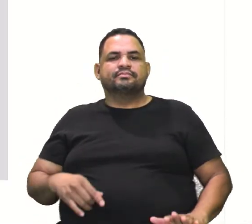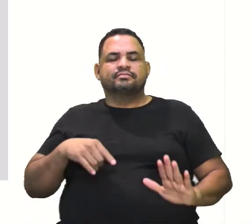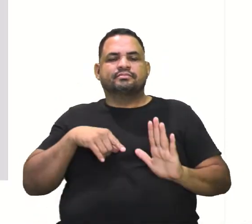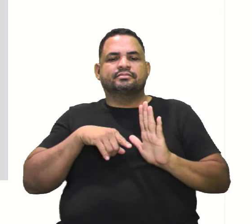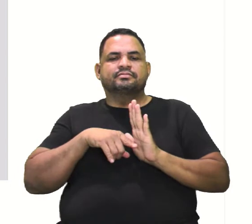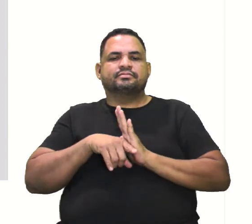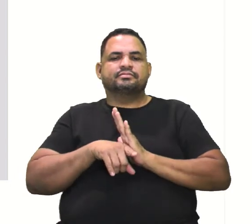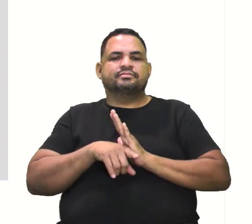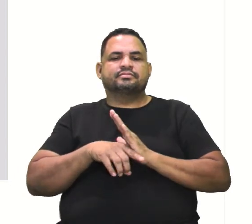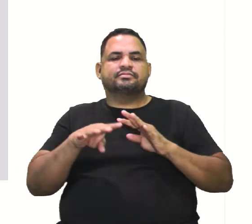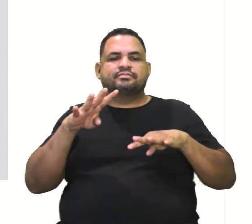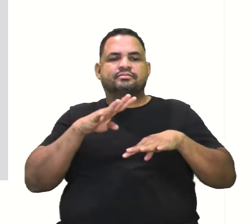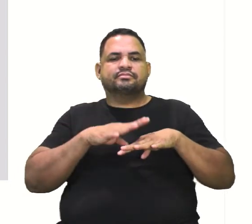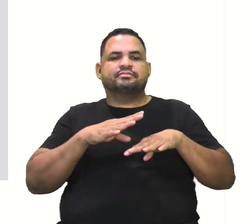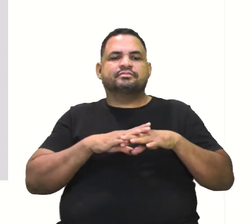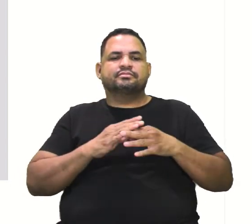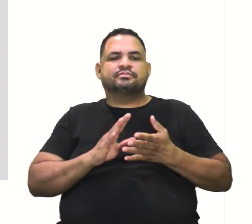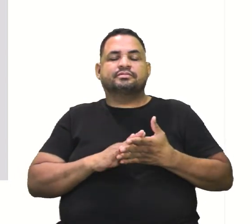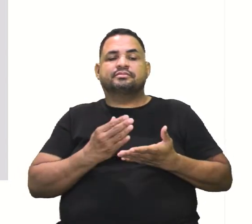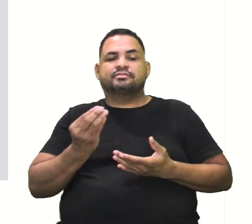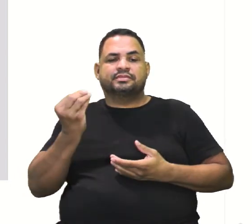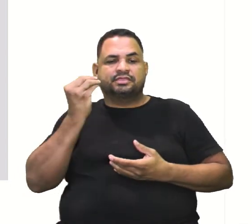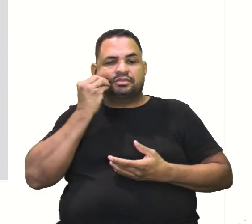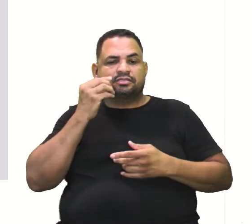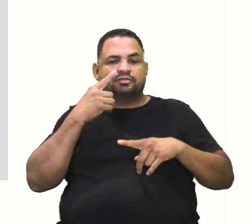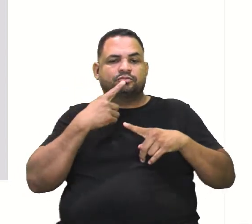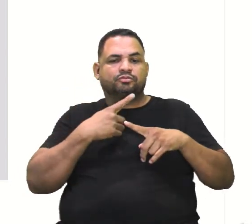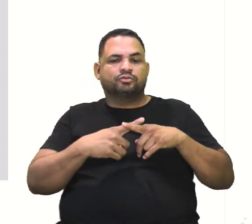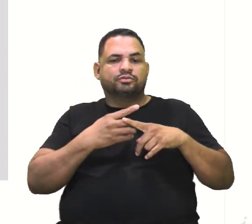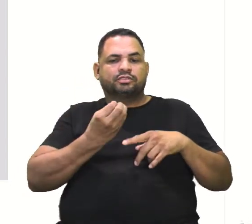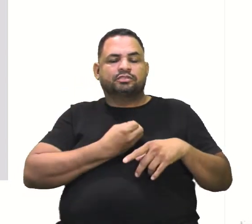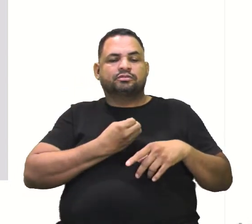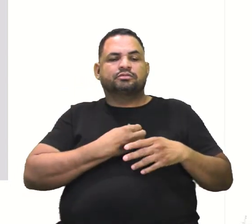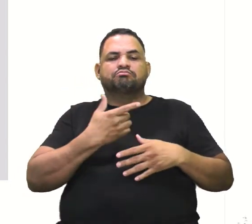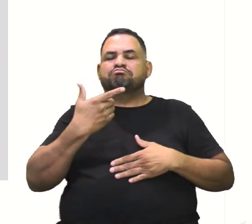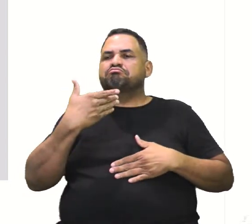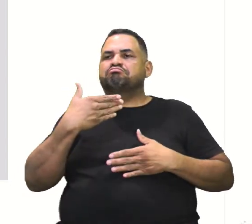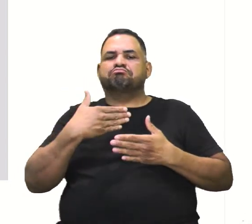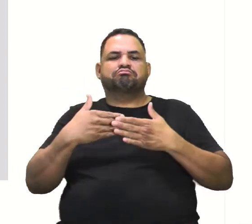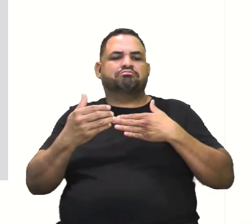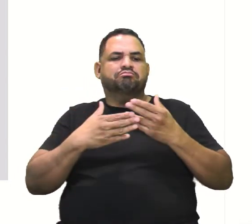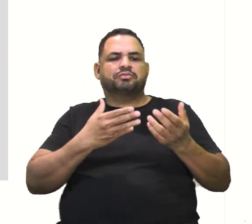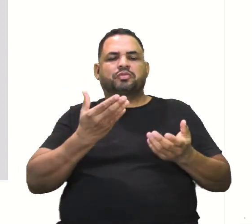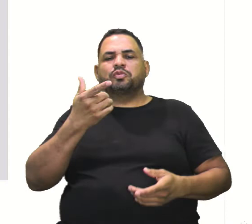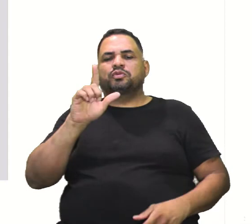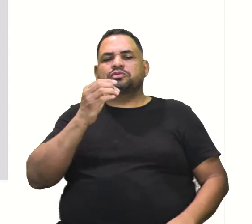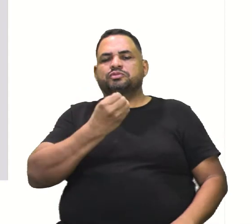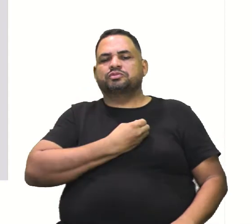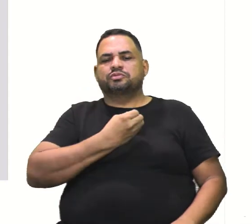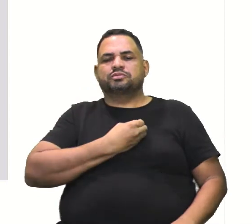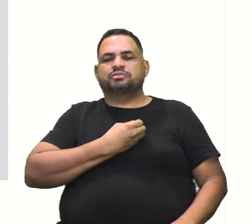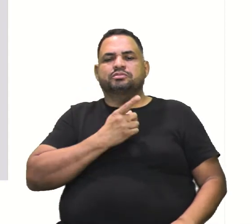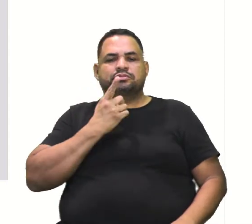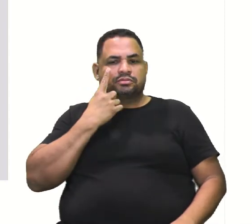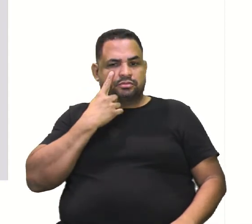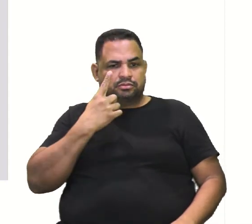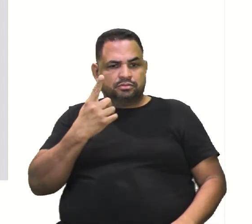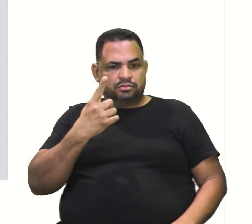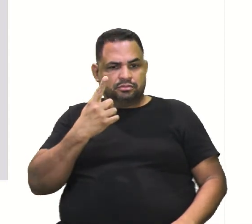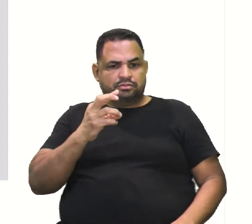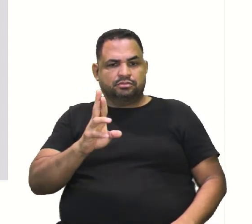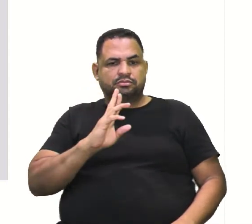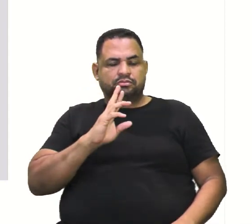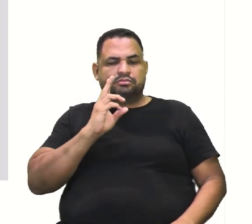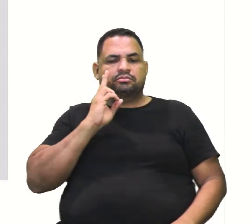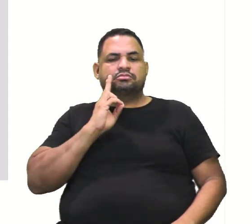Tente multiplicar esse número por qualquer outro. Você vai ver que a resposta